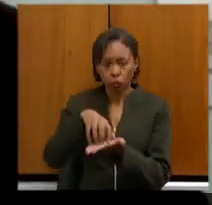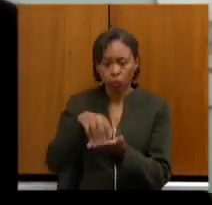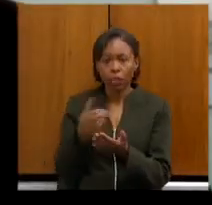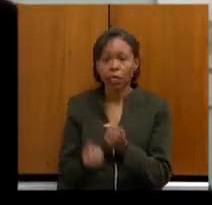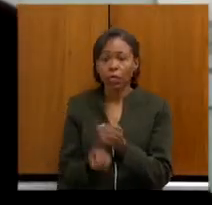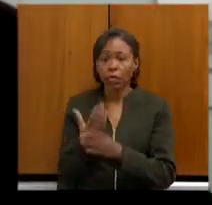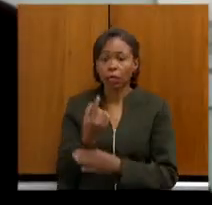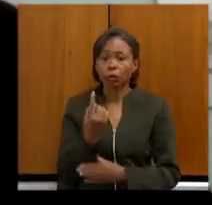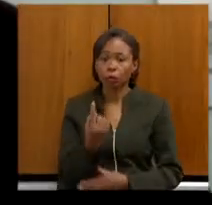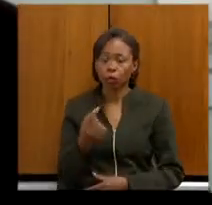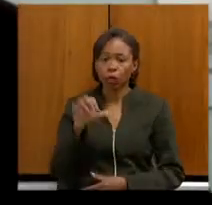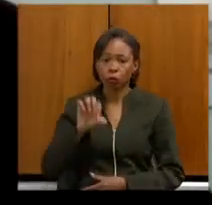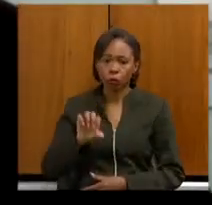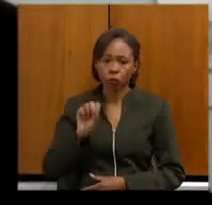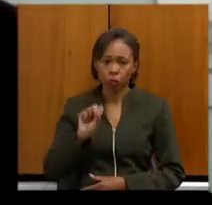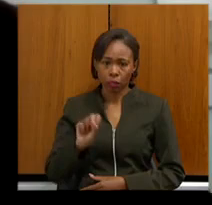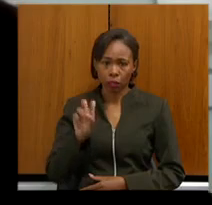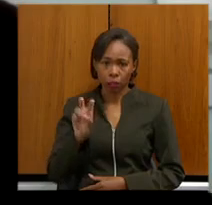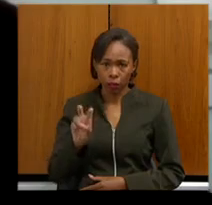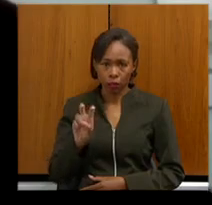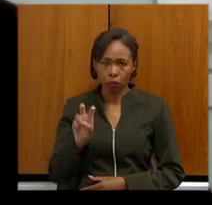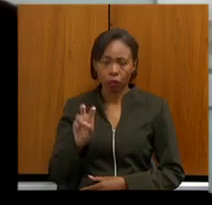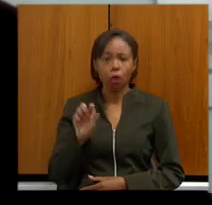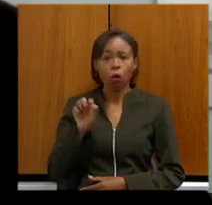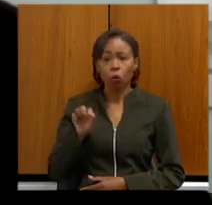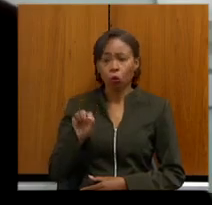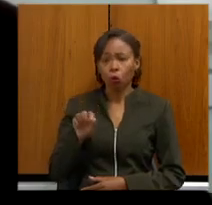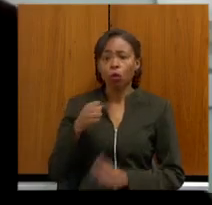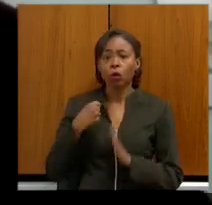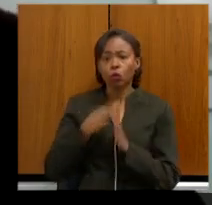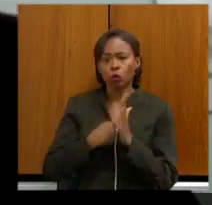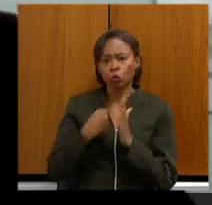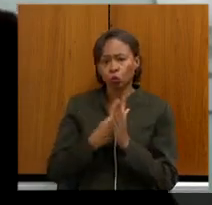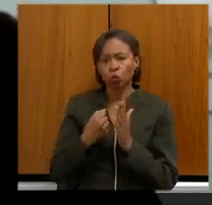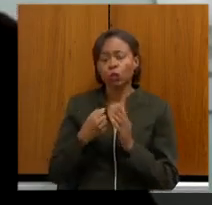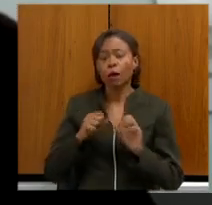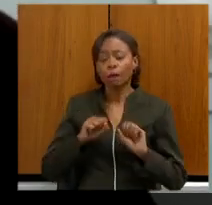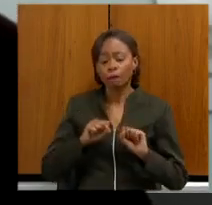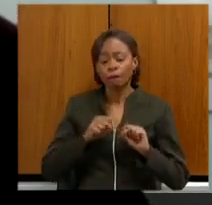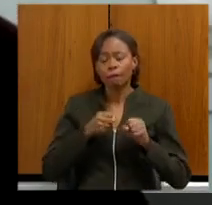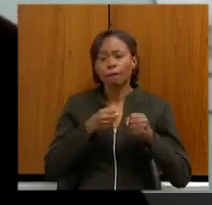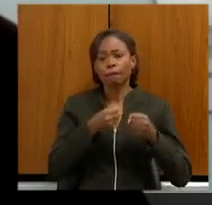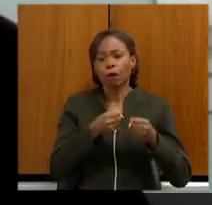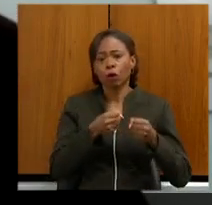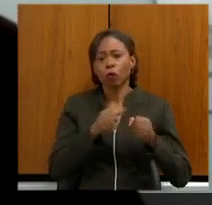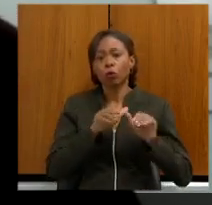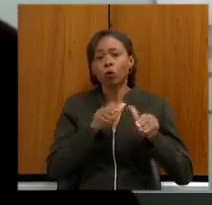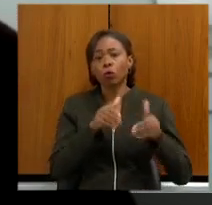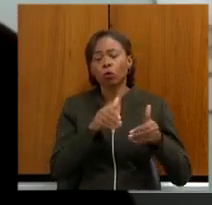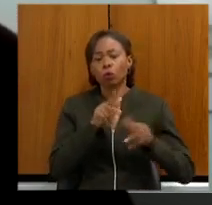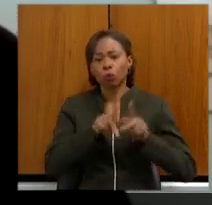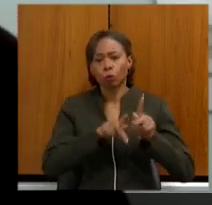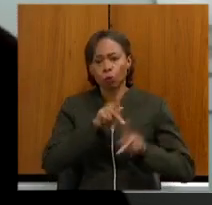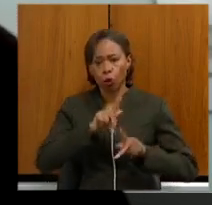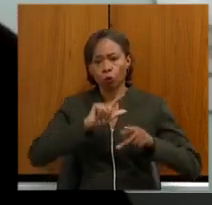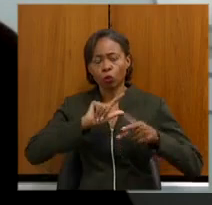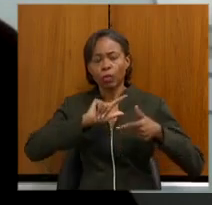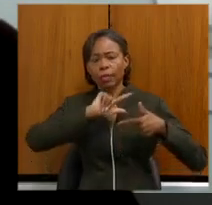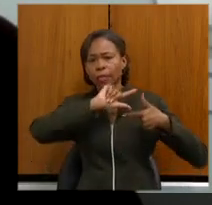1985 que luta em defesa dos direitos dos povos tradicionais